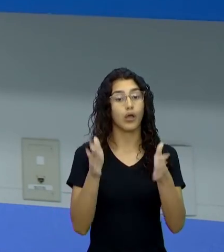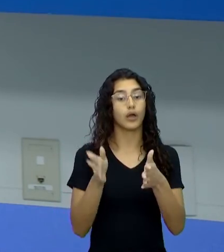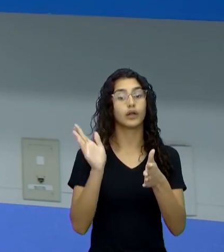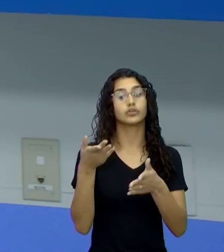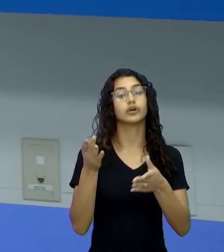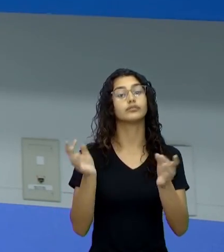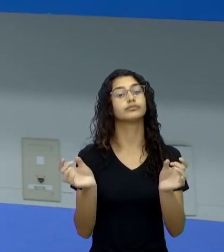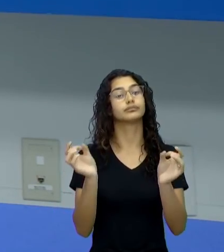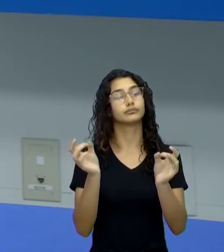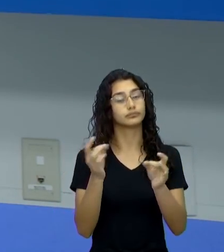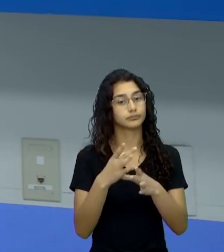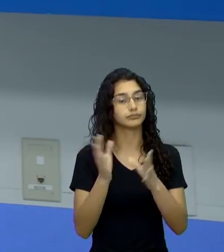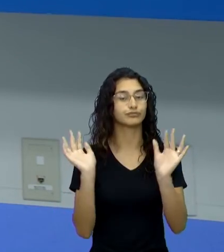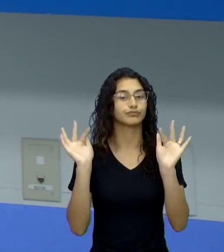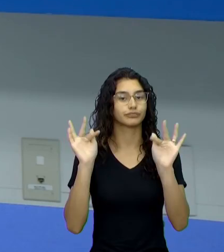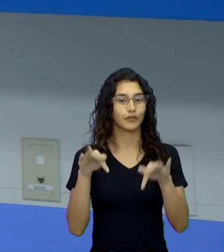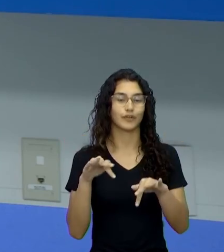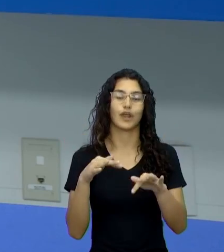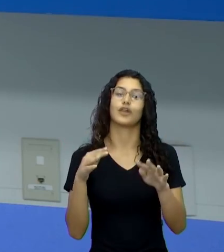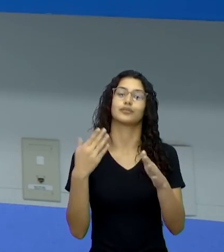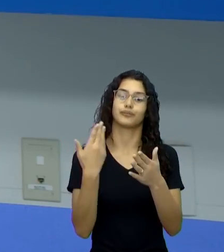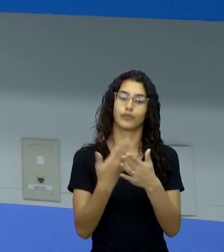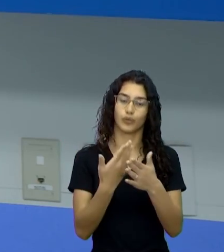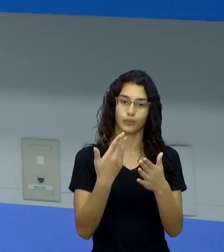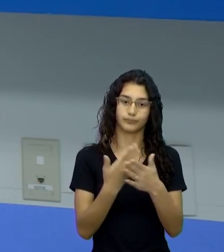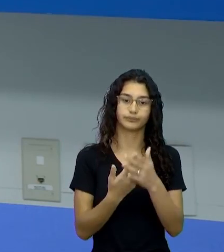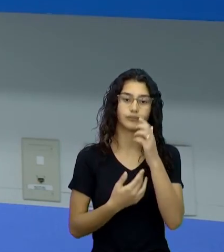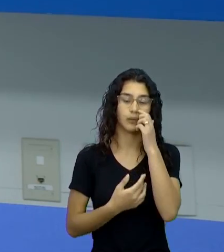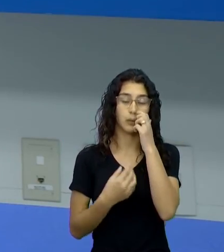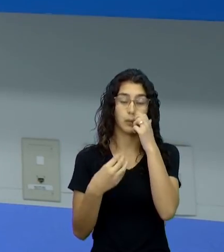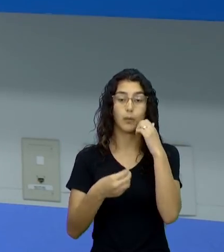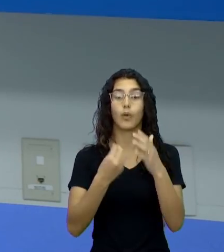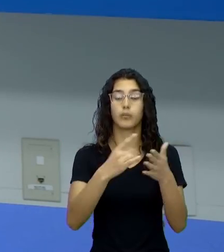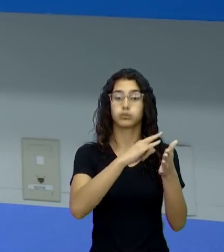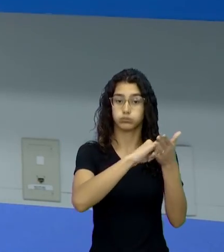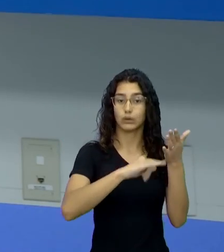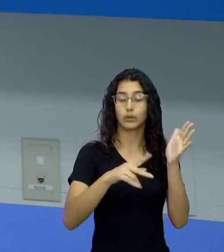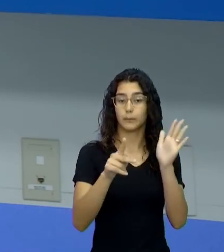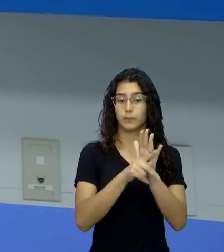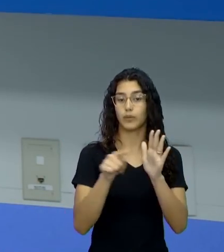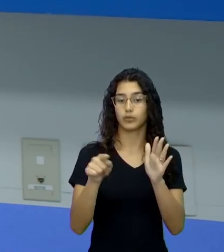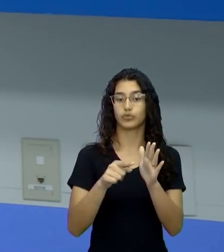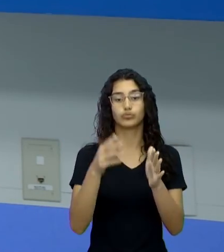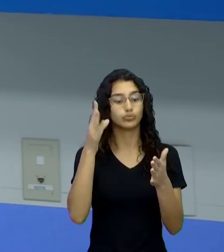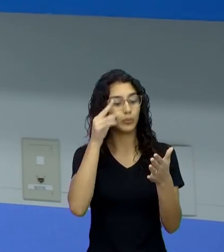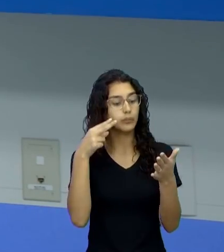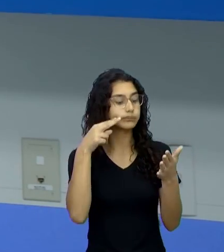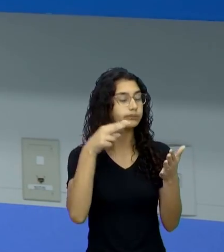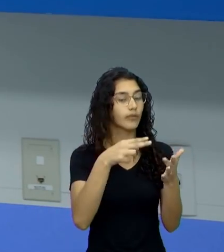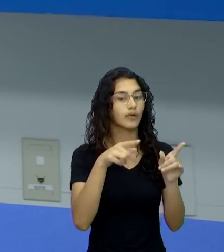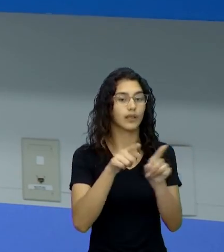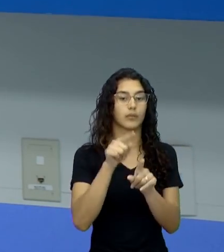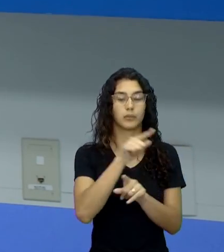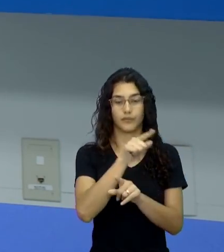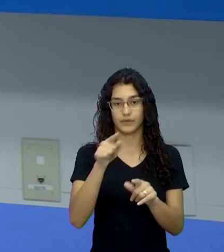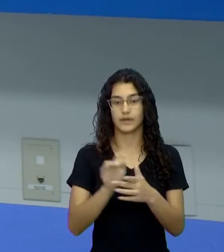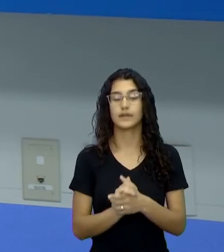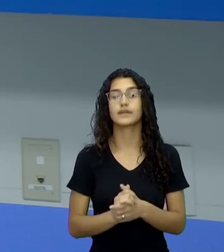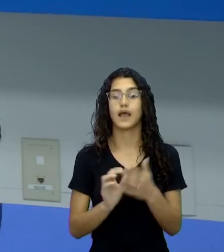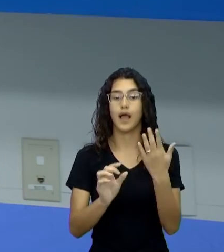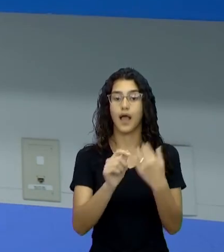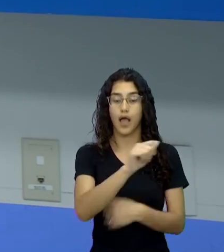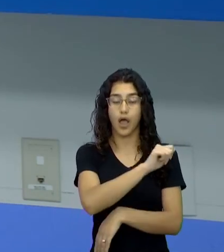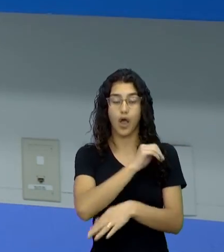ele já tá se encaminhando aí pra reta final fica como um documento permanente de consulta para vocês ao